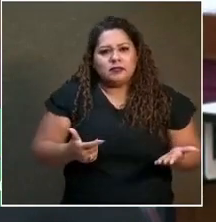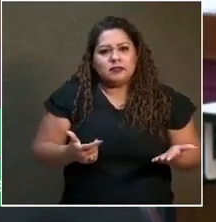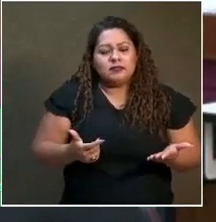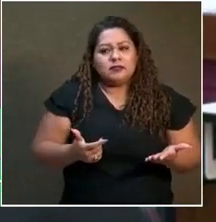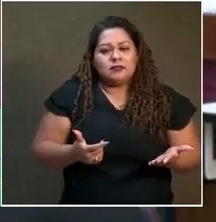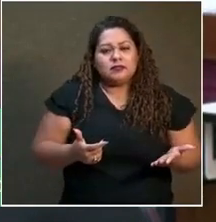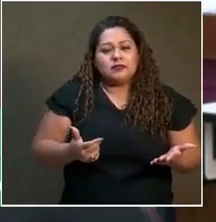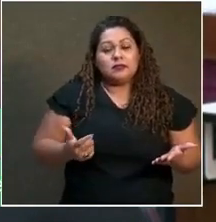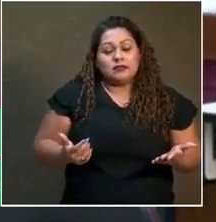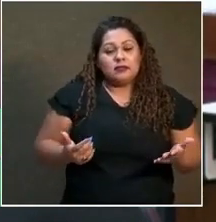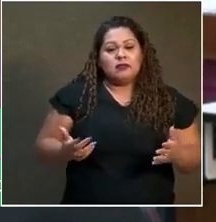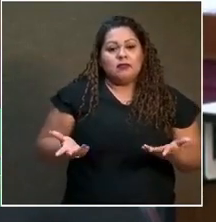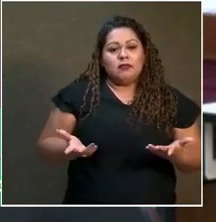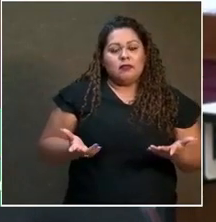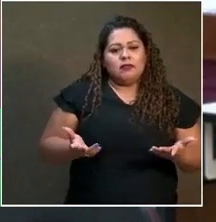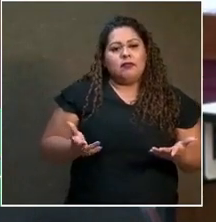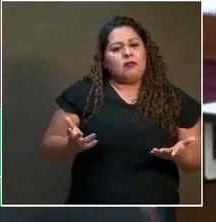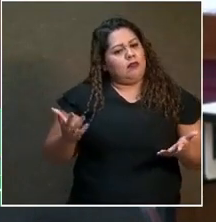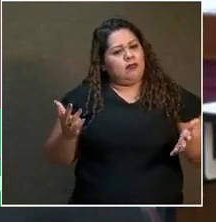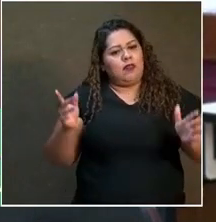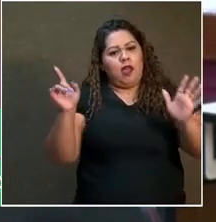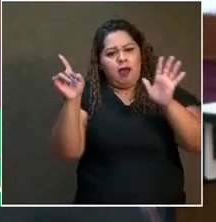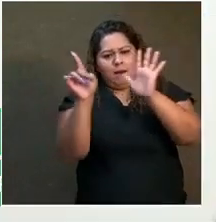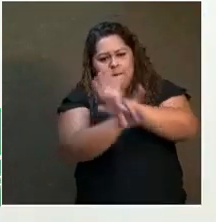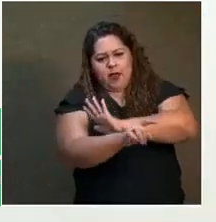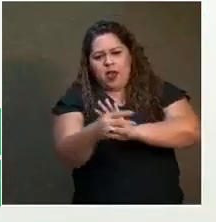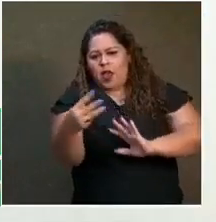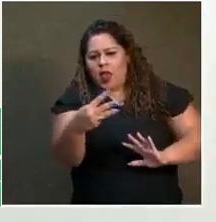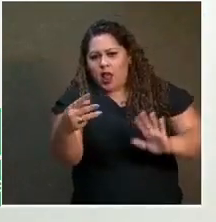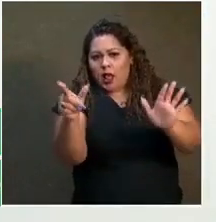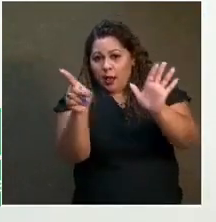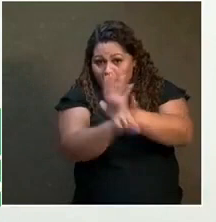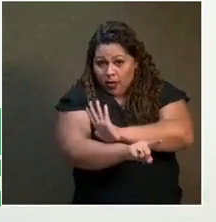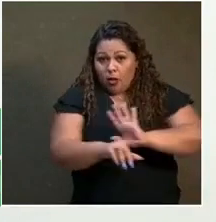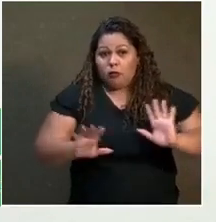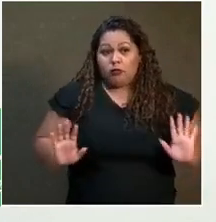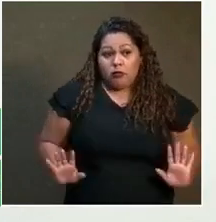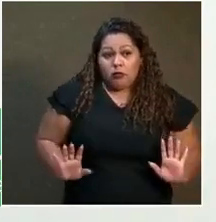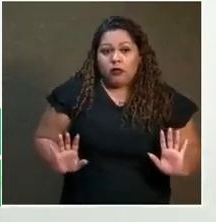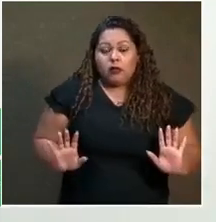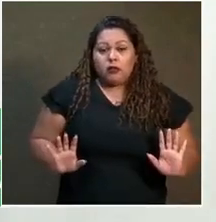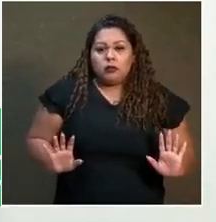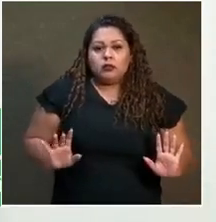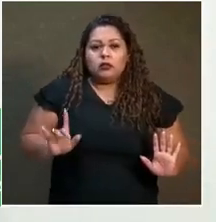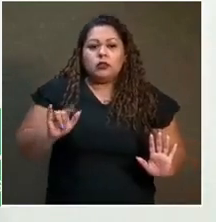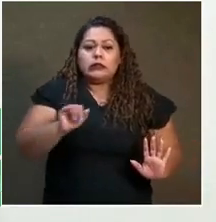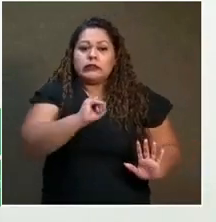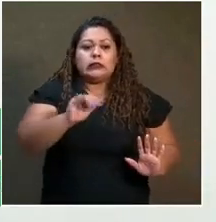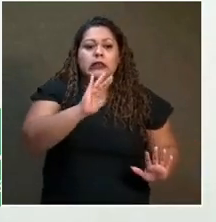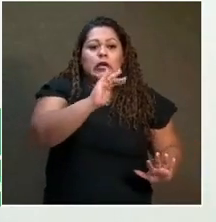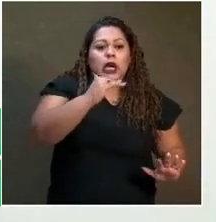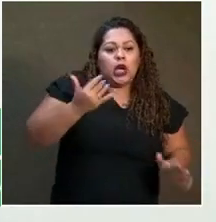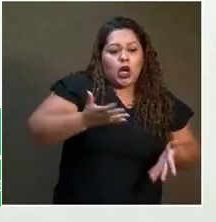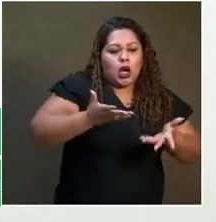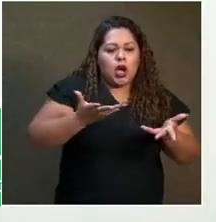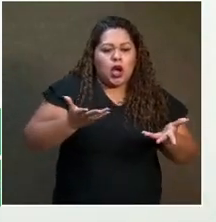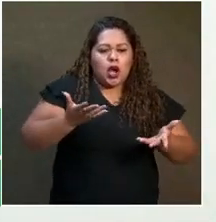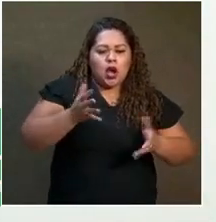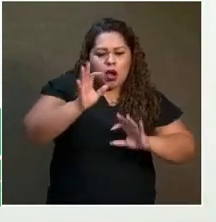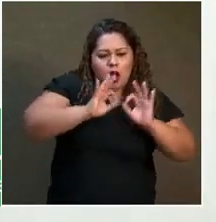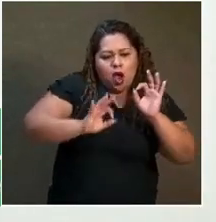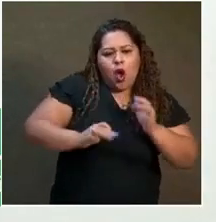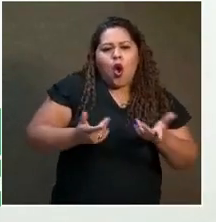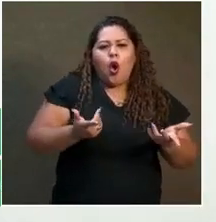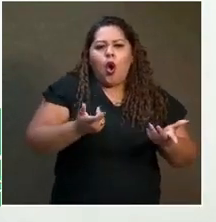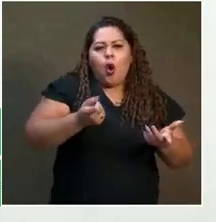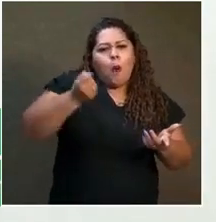Fala assim no terceiro pergunta feita, na terceira pergunta: se a morte foi produzida por meio de